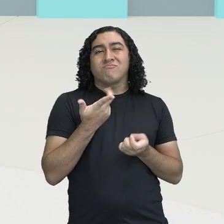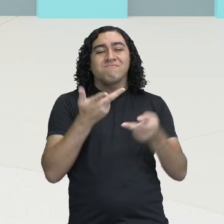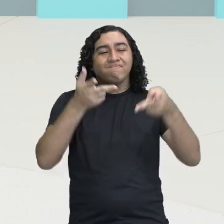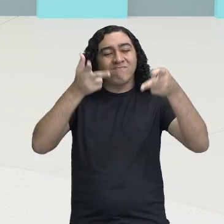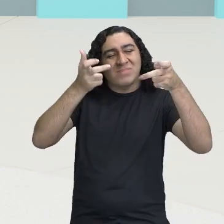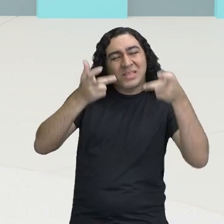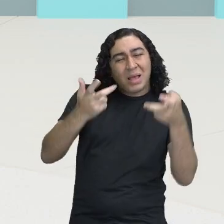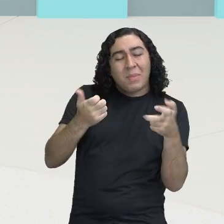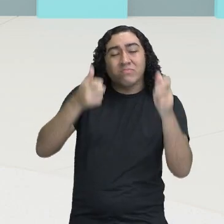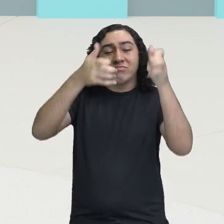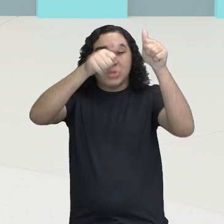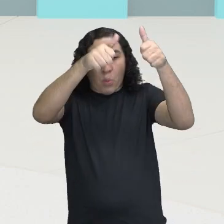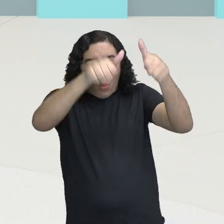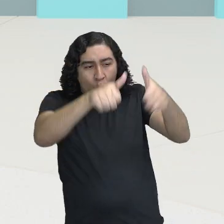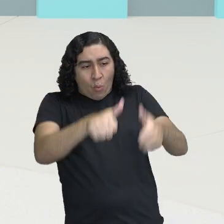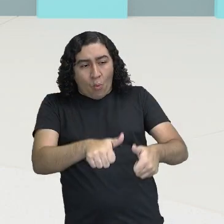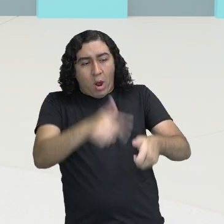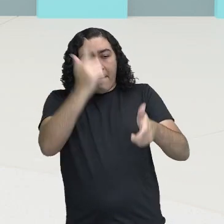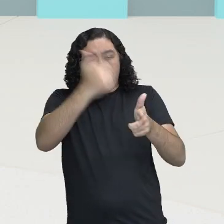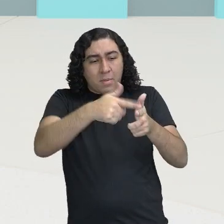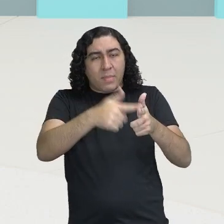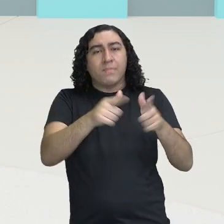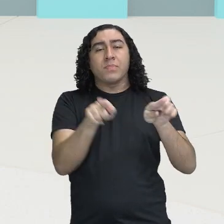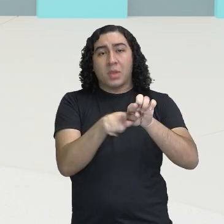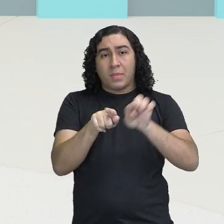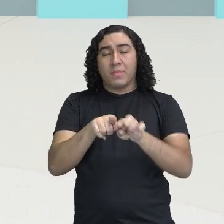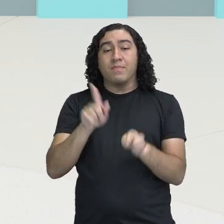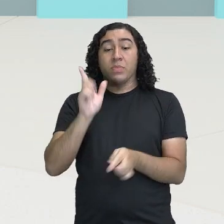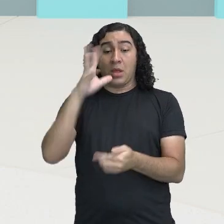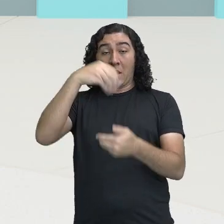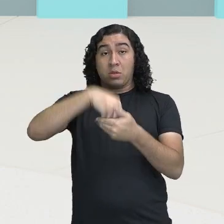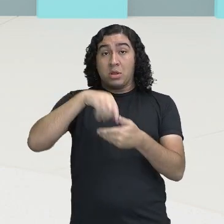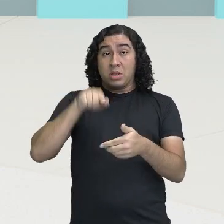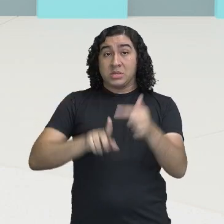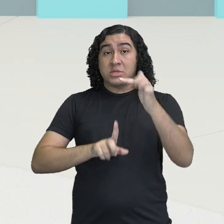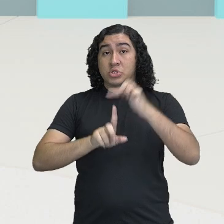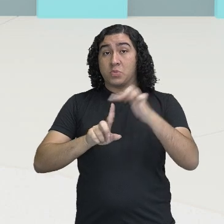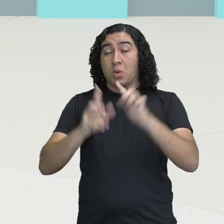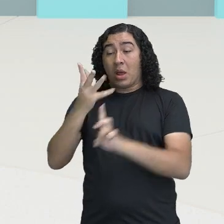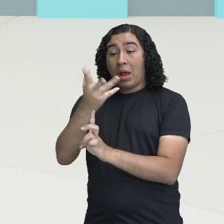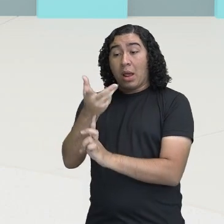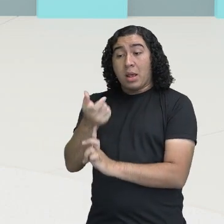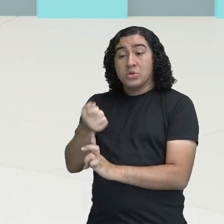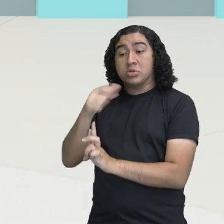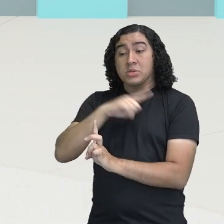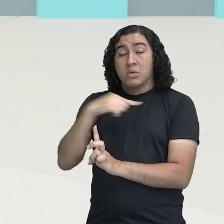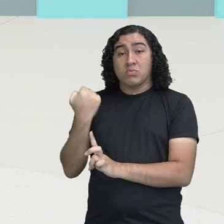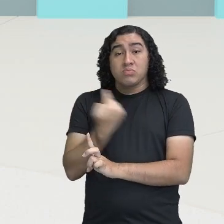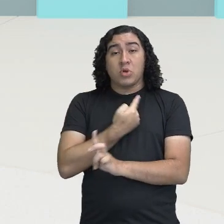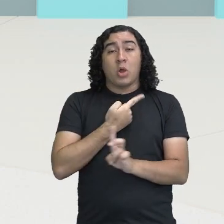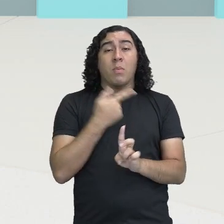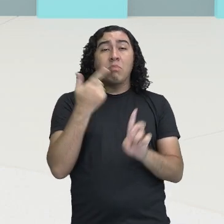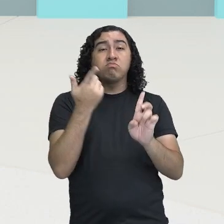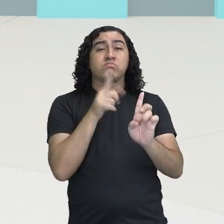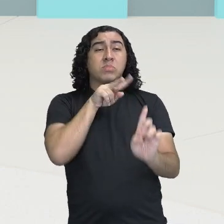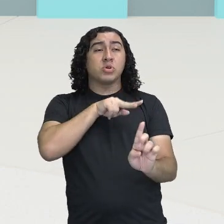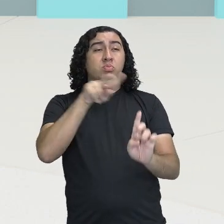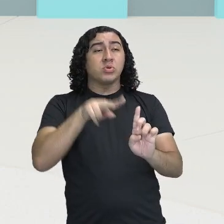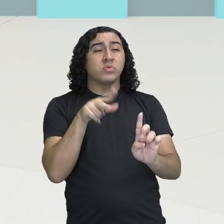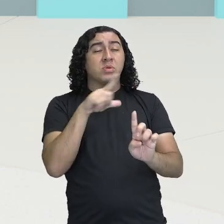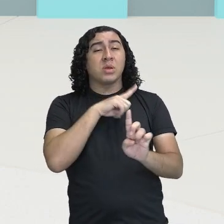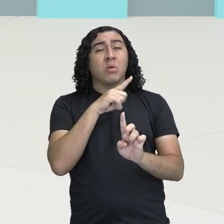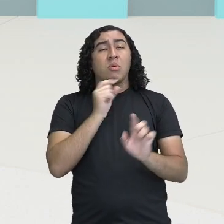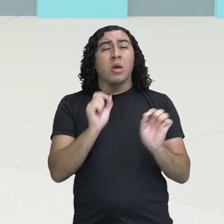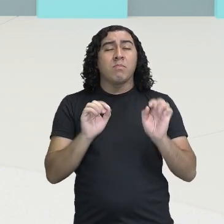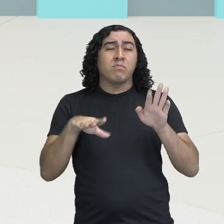afunilado. Dentro desses estilos artísticos, nós vamos ter um olhar aqui voltado para umas